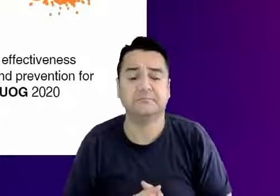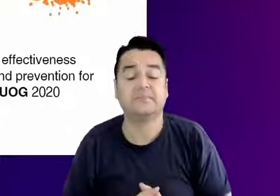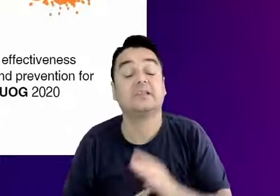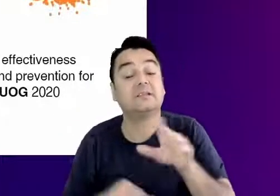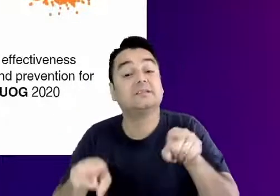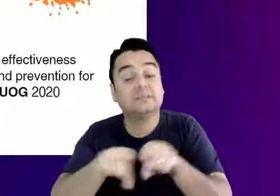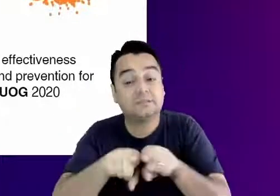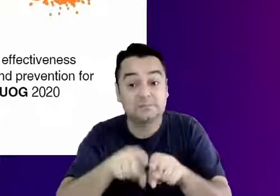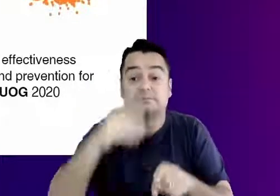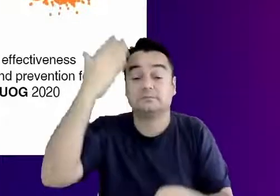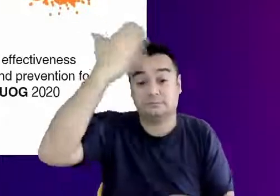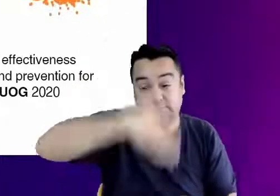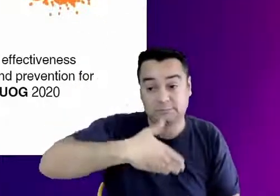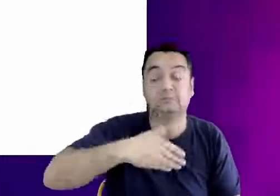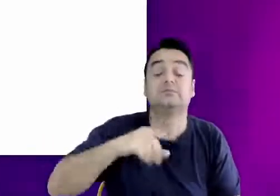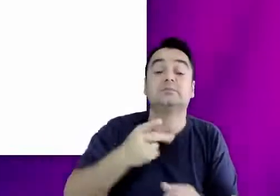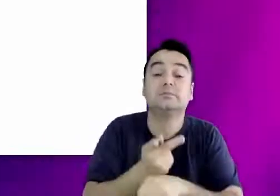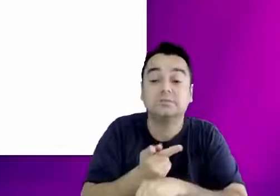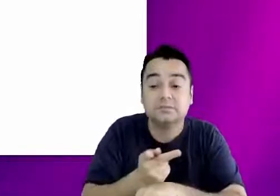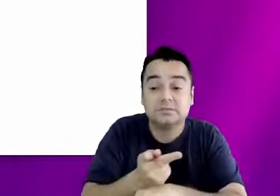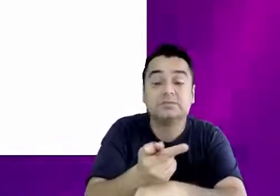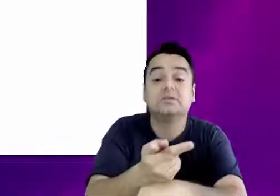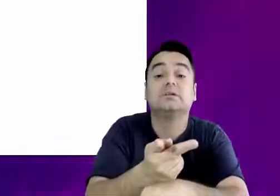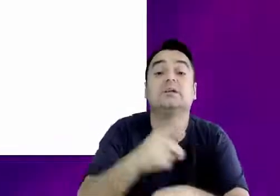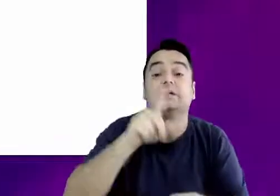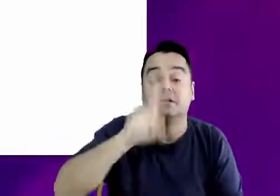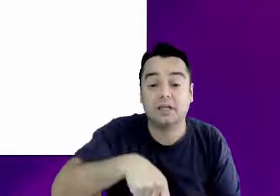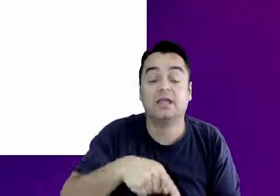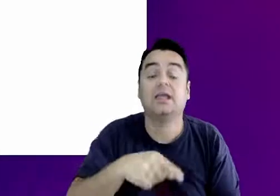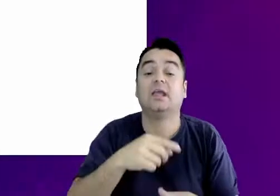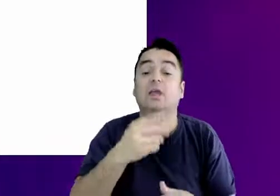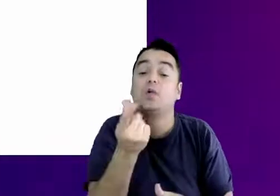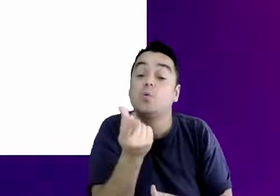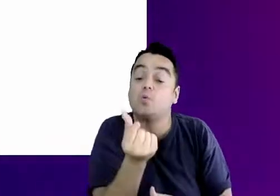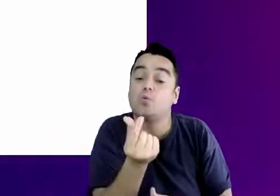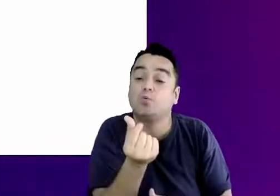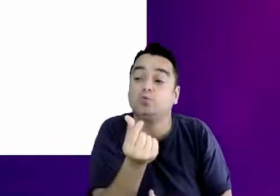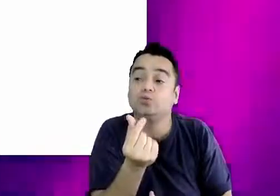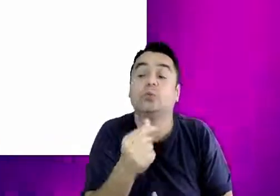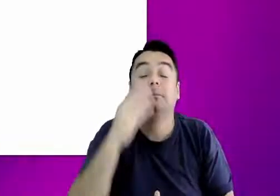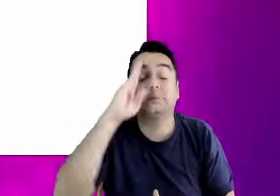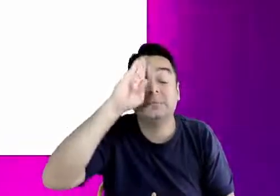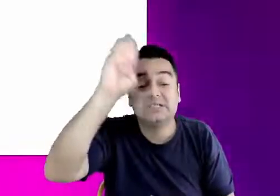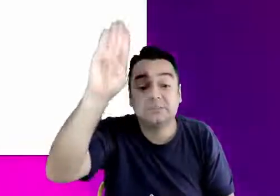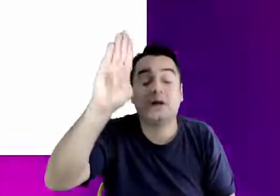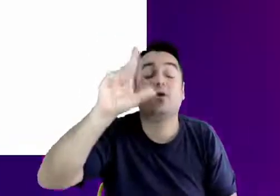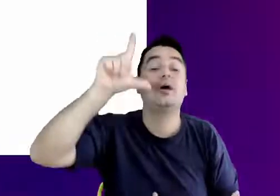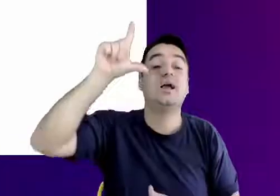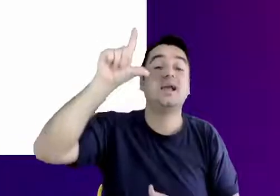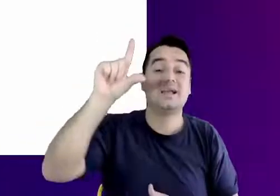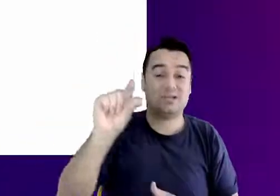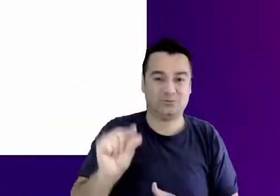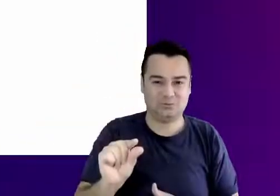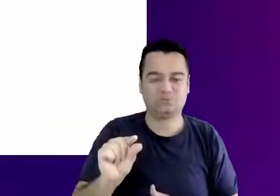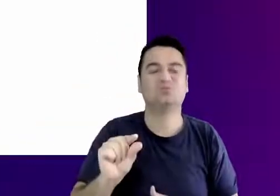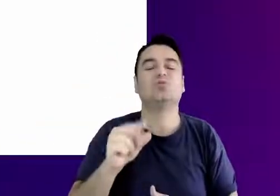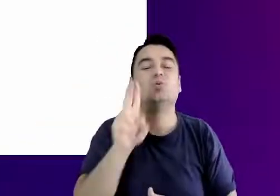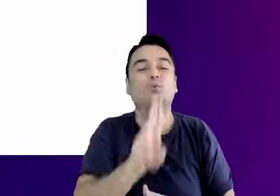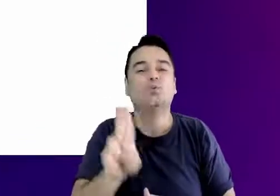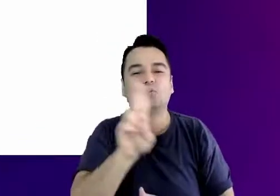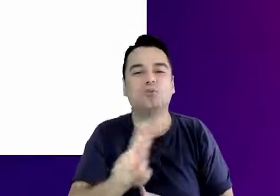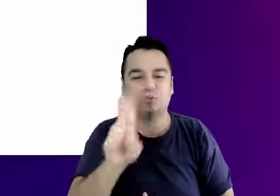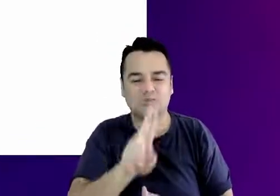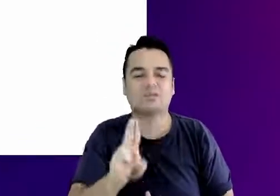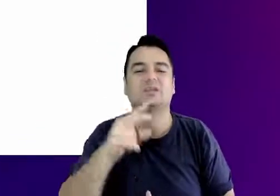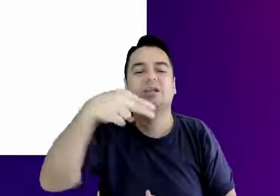comprovado que esse rastreamento é custo-efetivo, principalmente por causa da redução da utilização de UTI neonatal